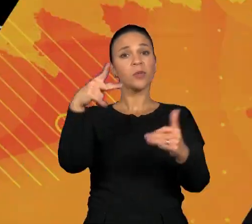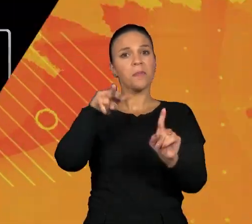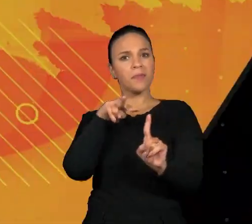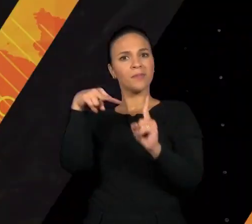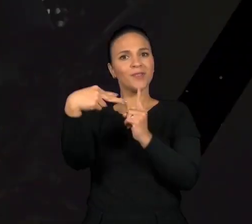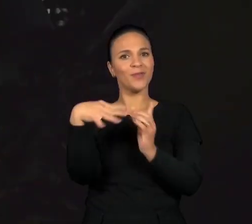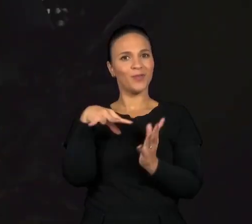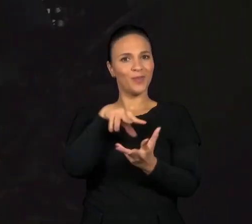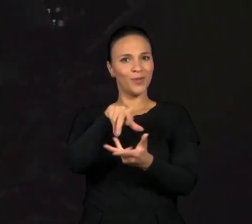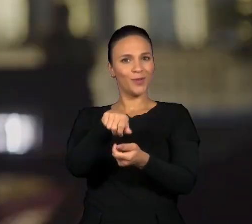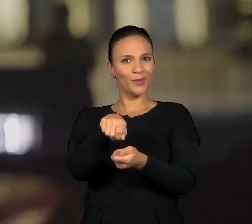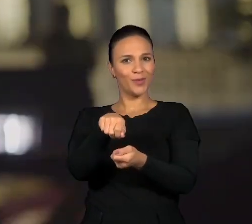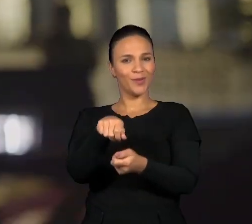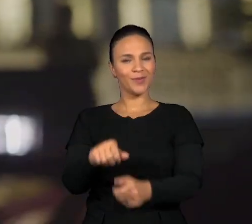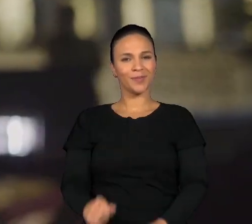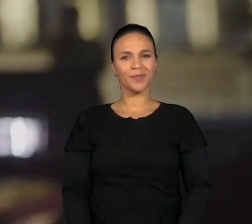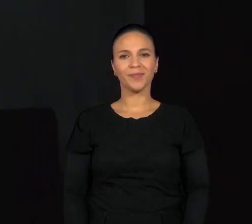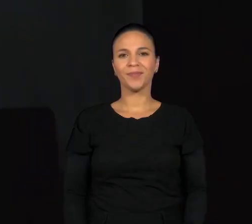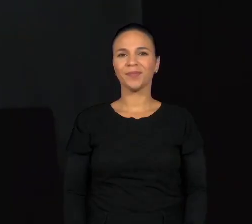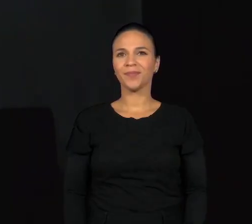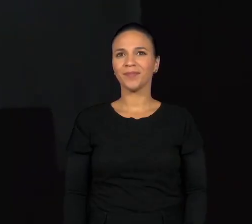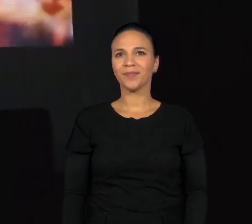né?